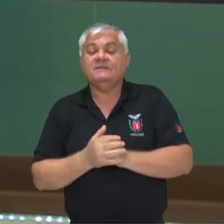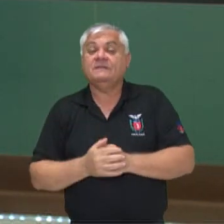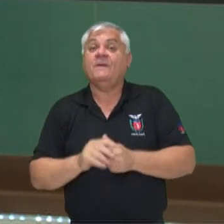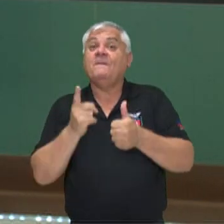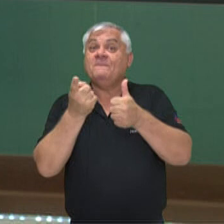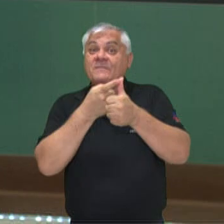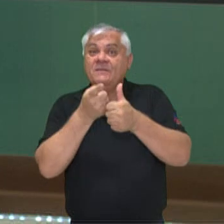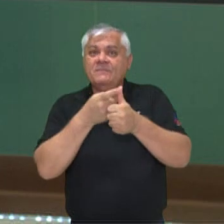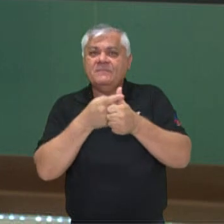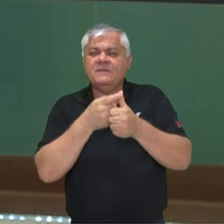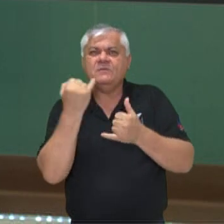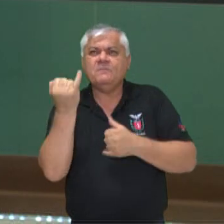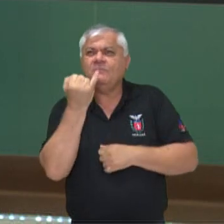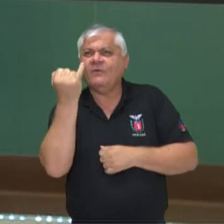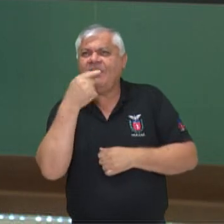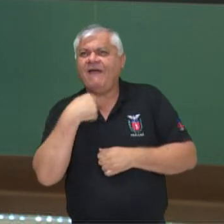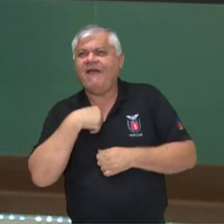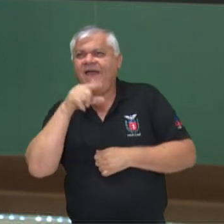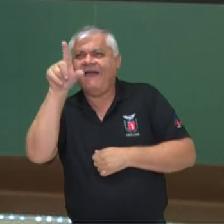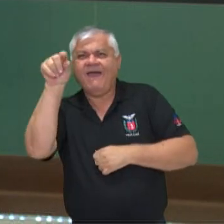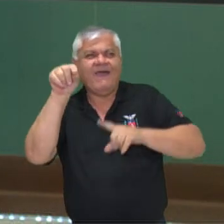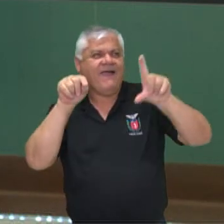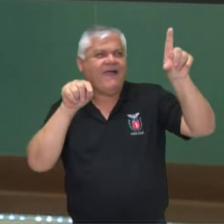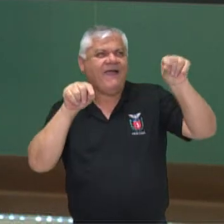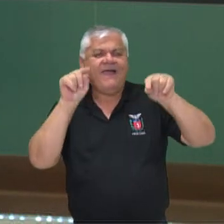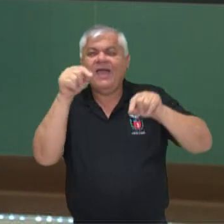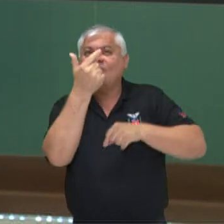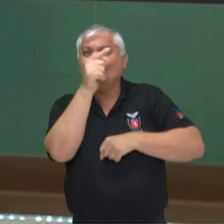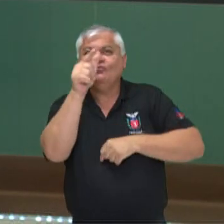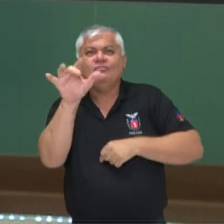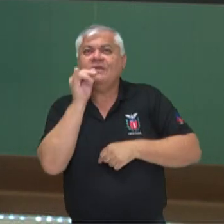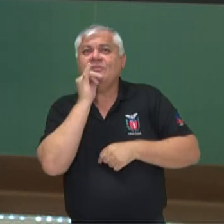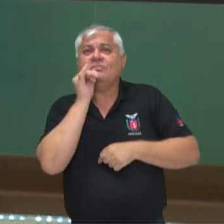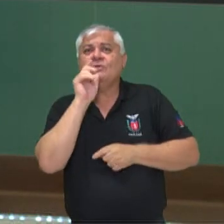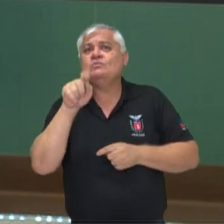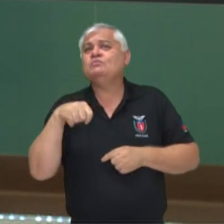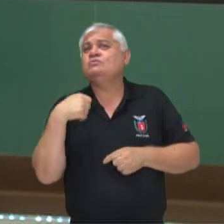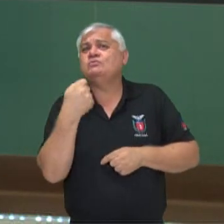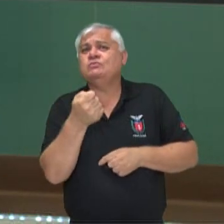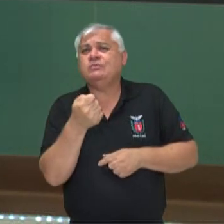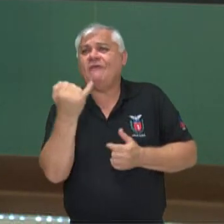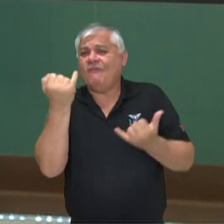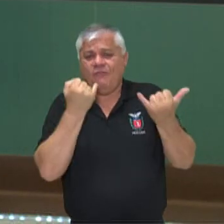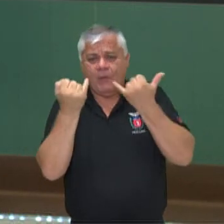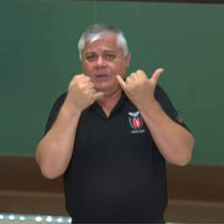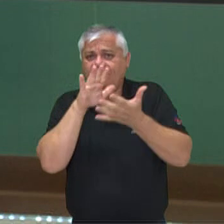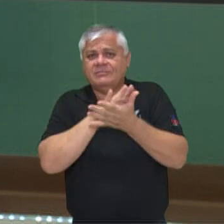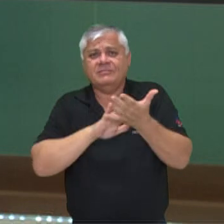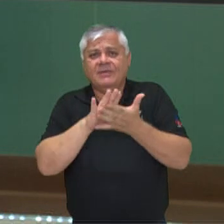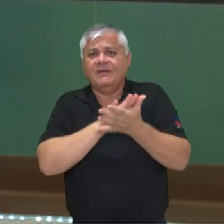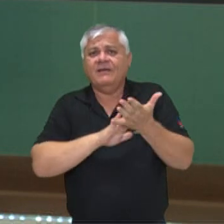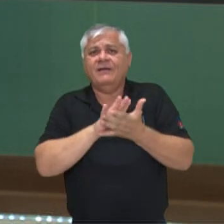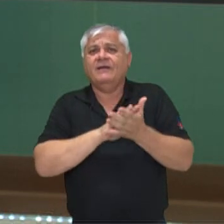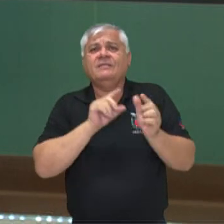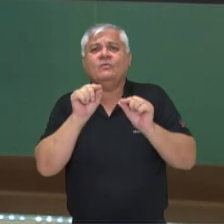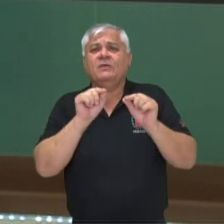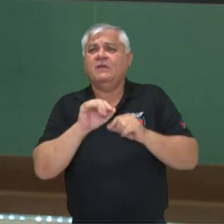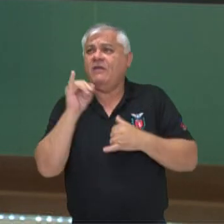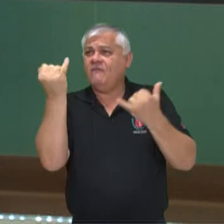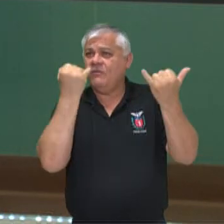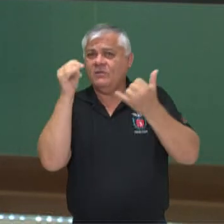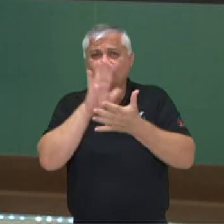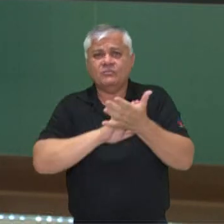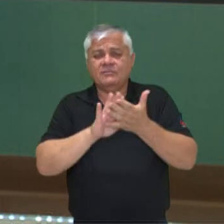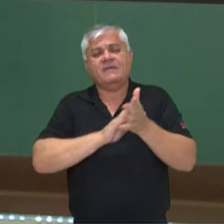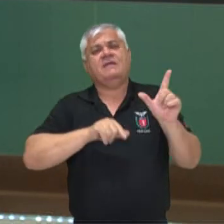as informações que você não tem e chamando elas de alguma coisa. Dentro da matemática, a gente escolhe uma